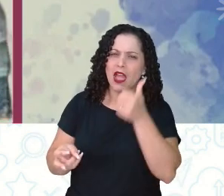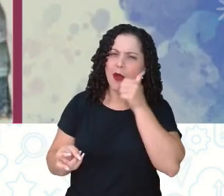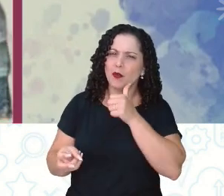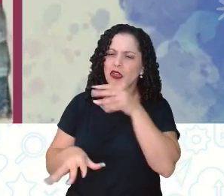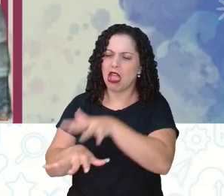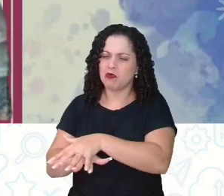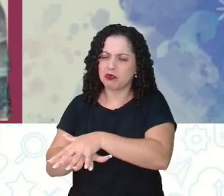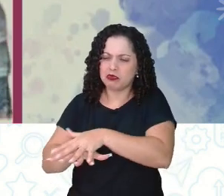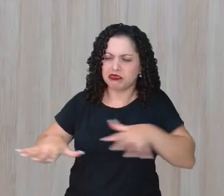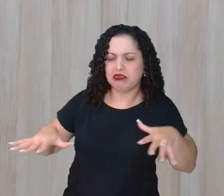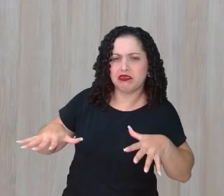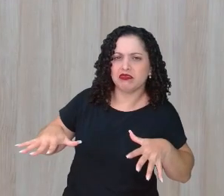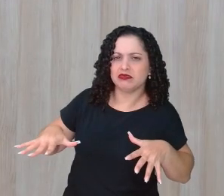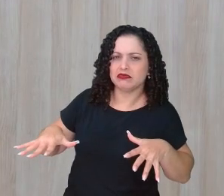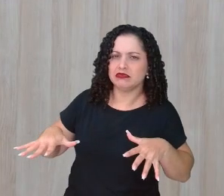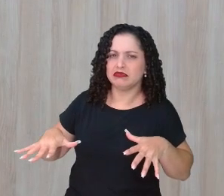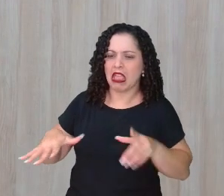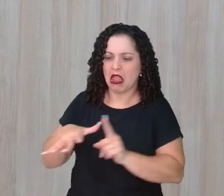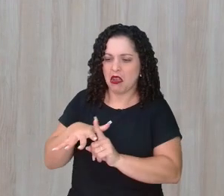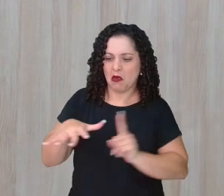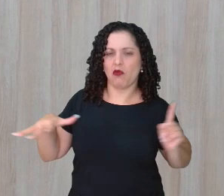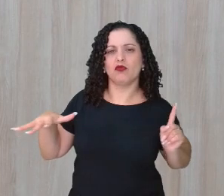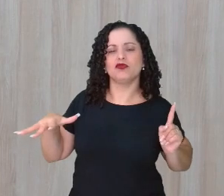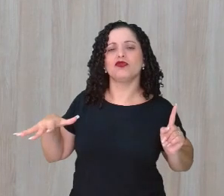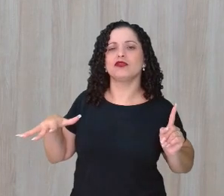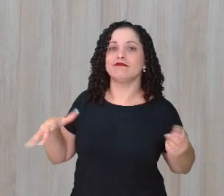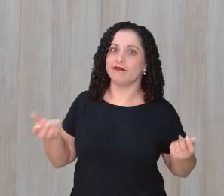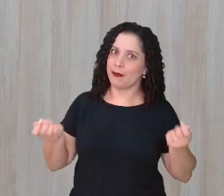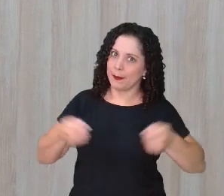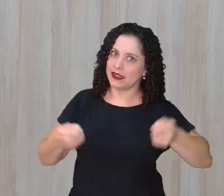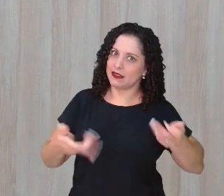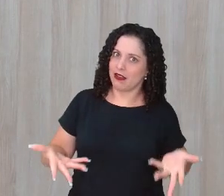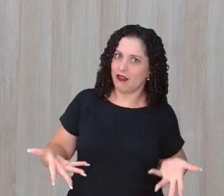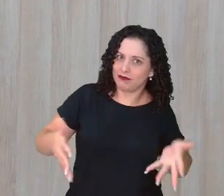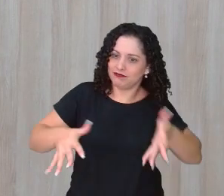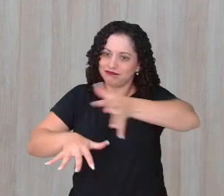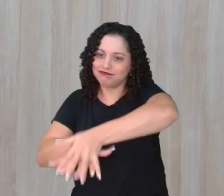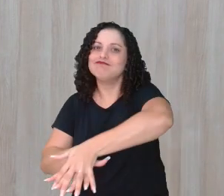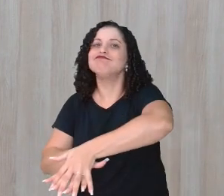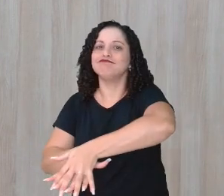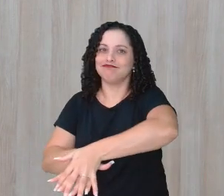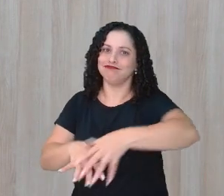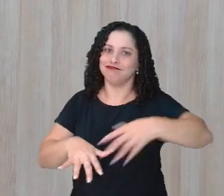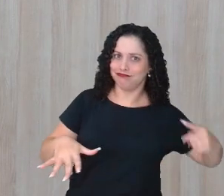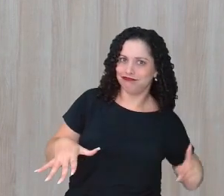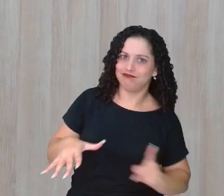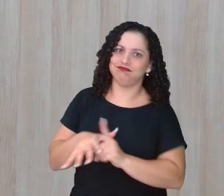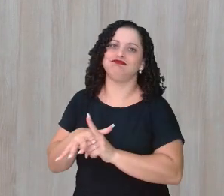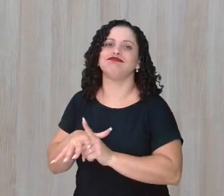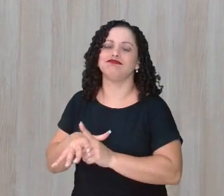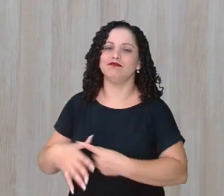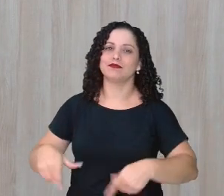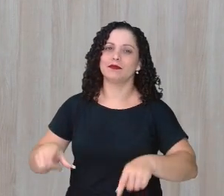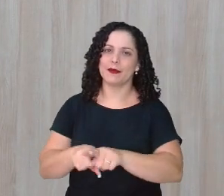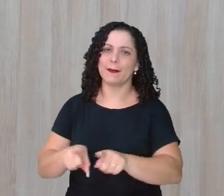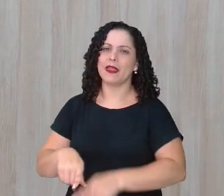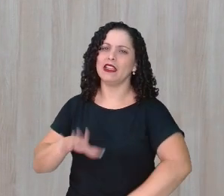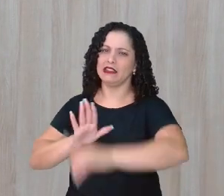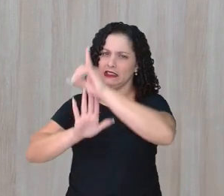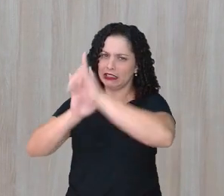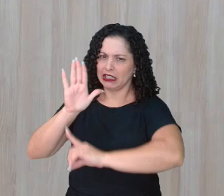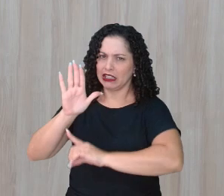incluída, não estava dentro de algumas questões, vamos dizer assim, legais, da